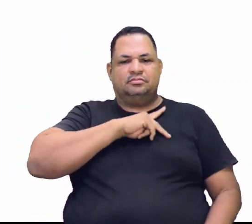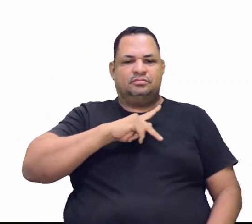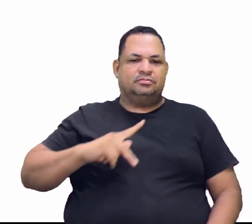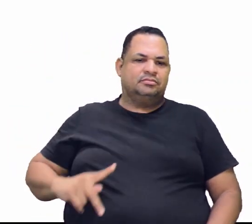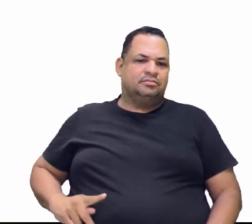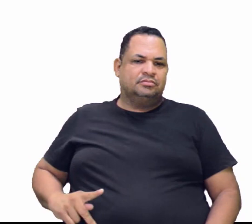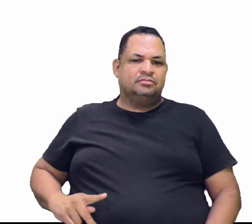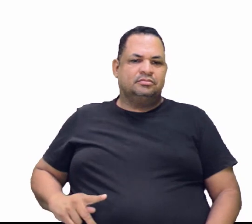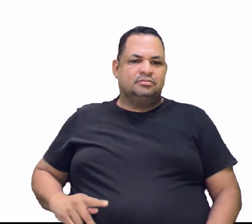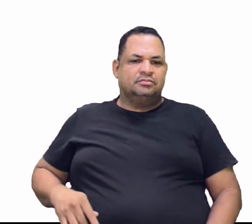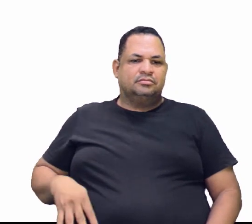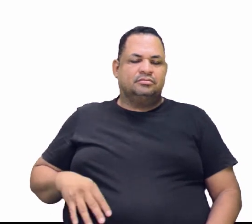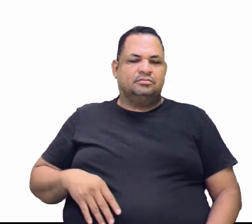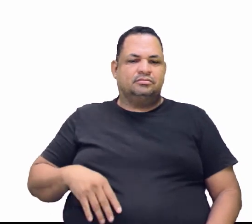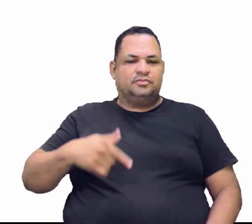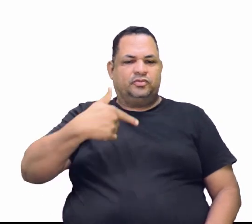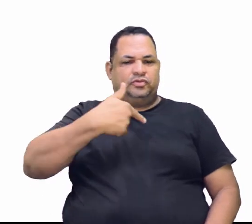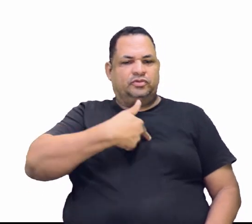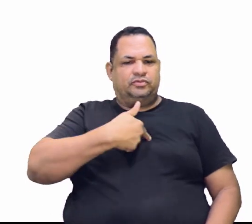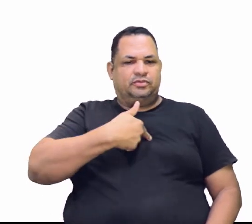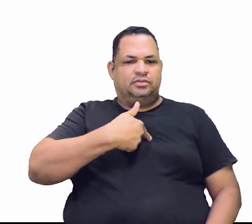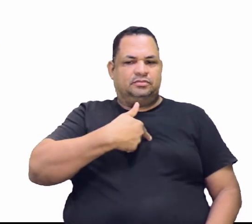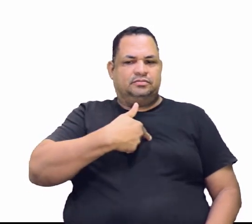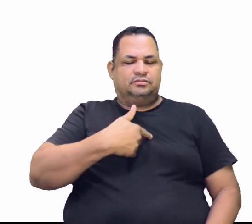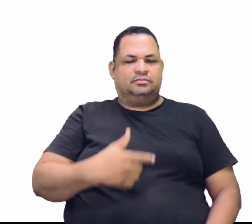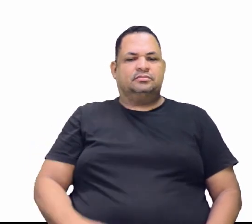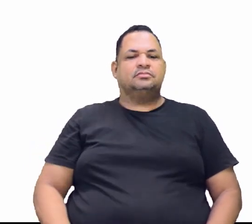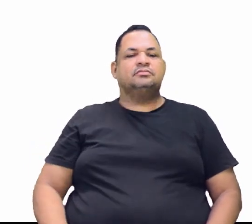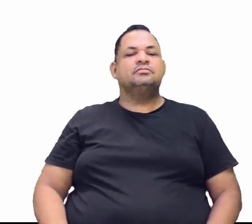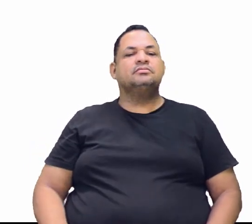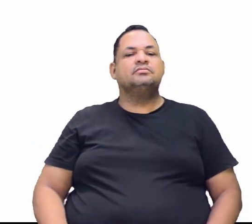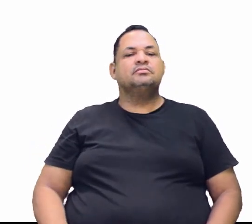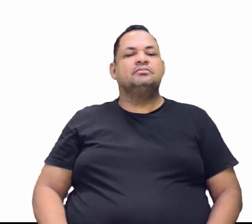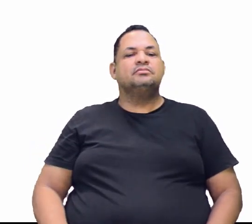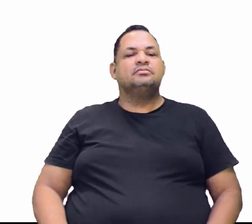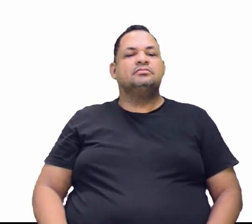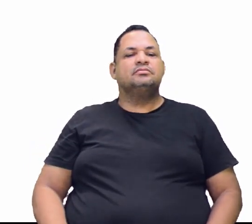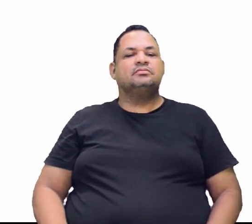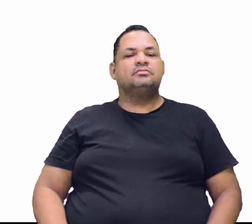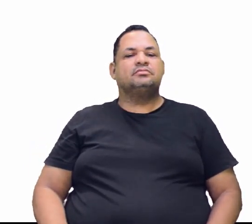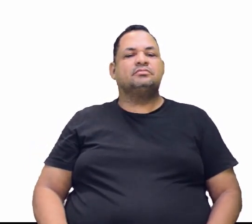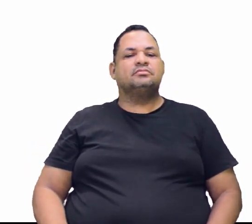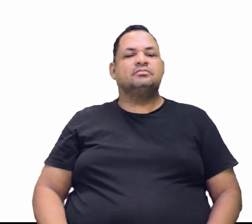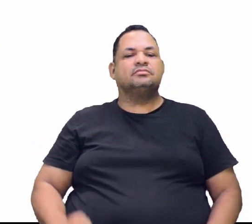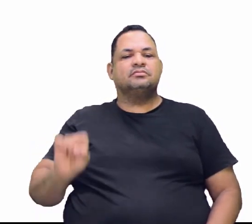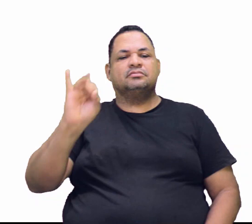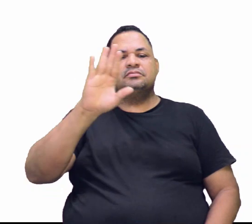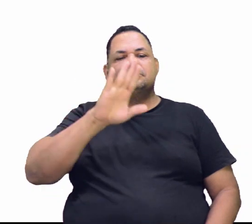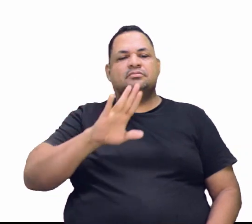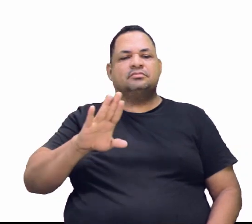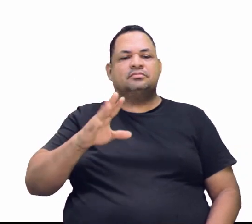presidente, no caso, o Getúlio Vargas. E aí, essa imagem